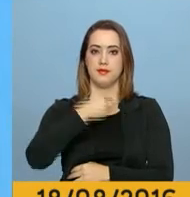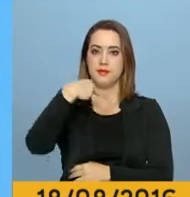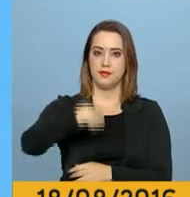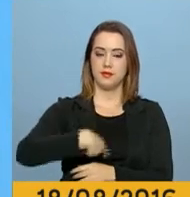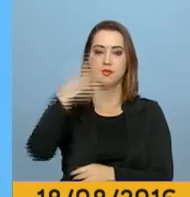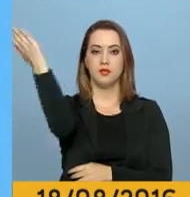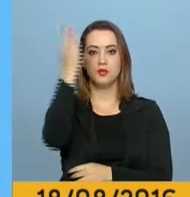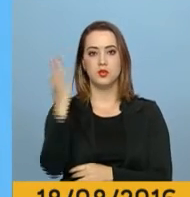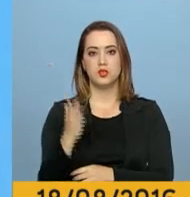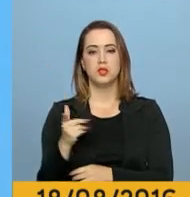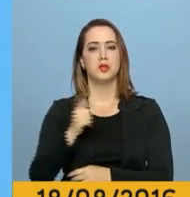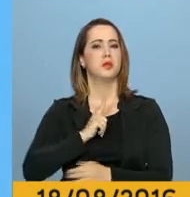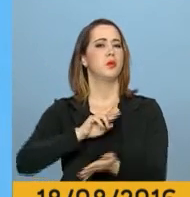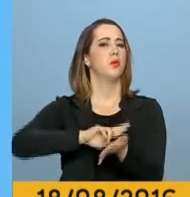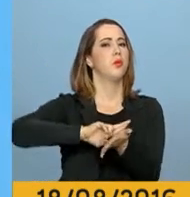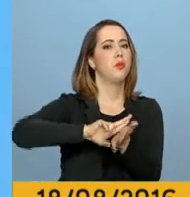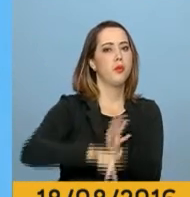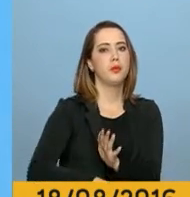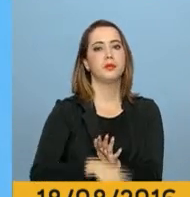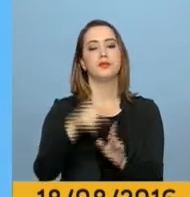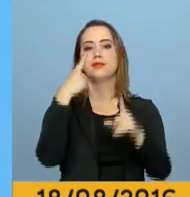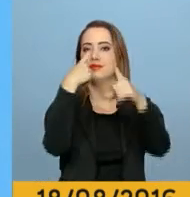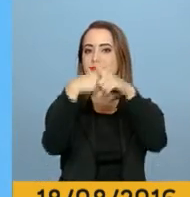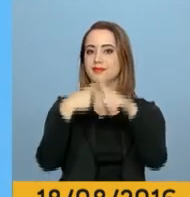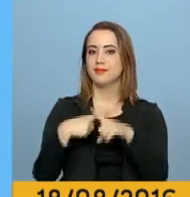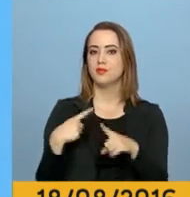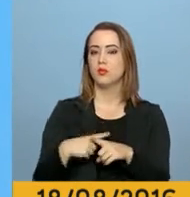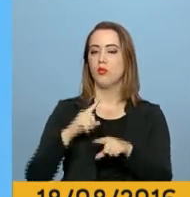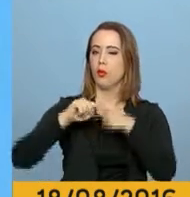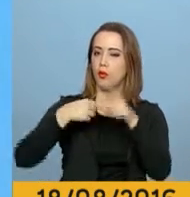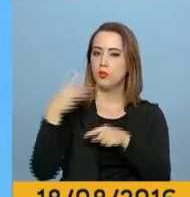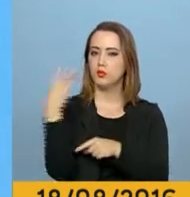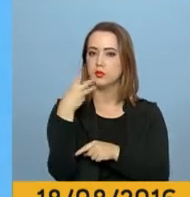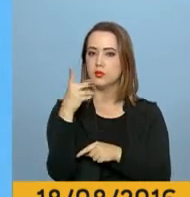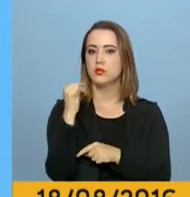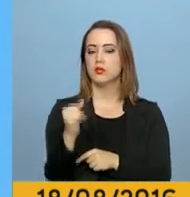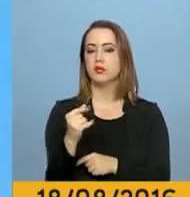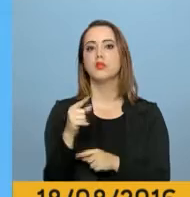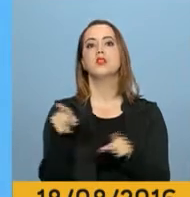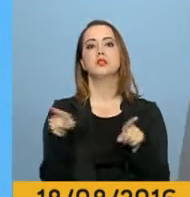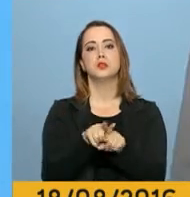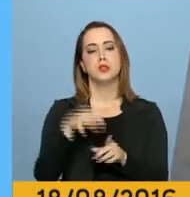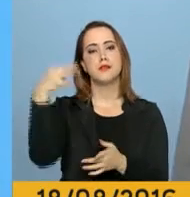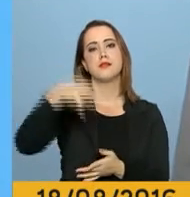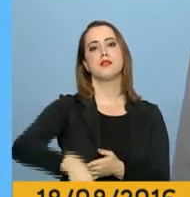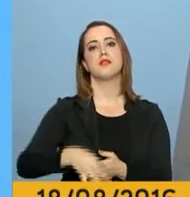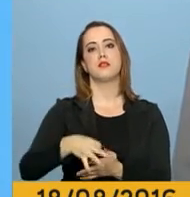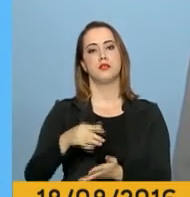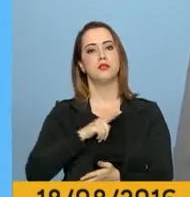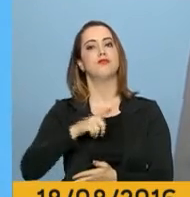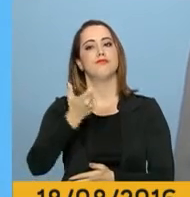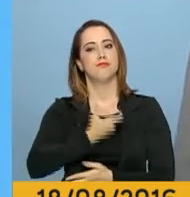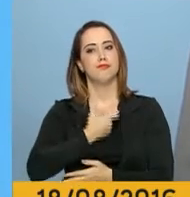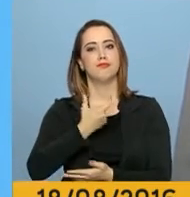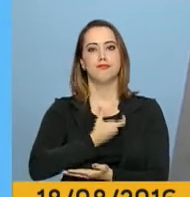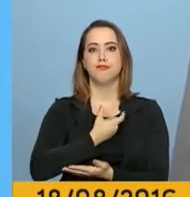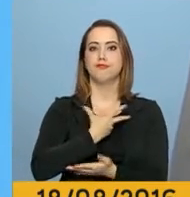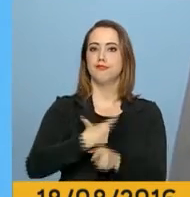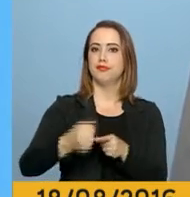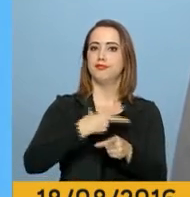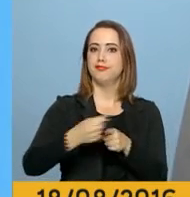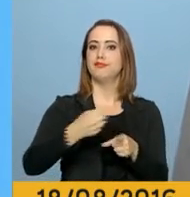vários jogos nestes próximos três dias e certa e seguramente outras tantas medalhas